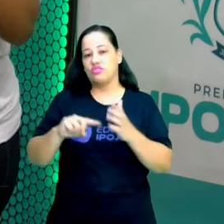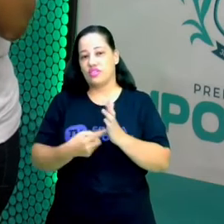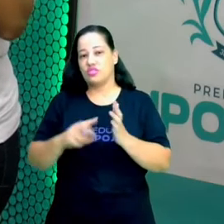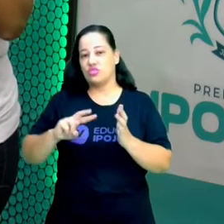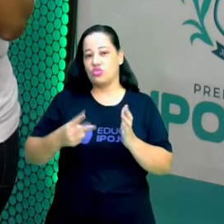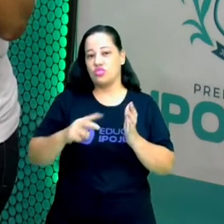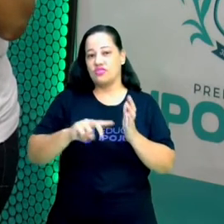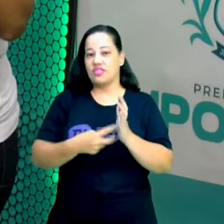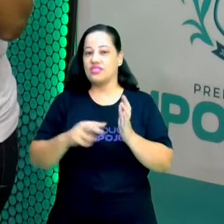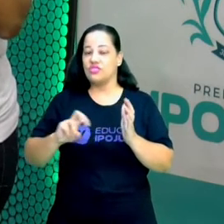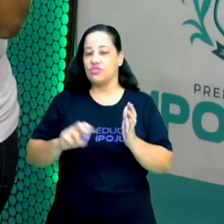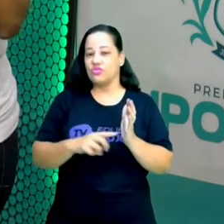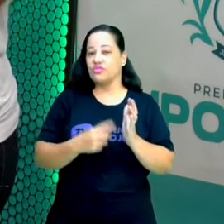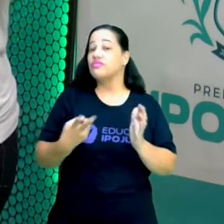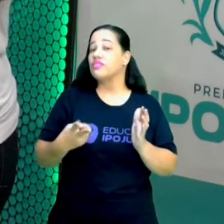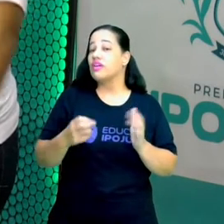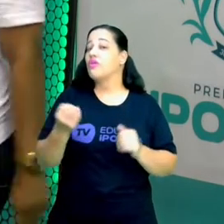igual a